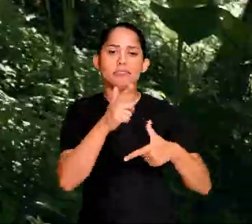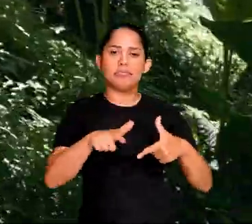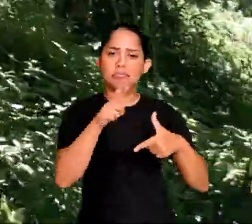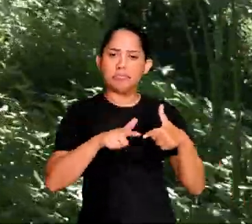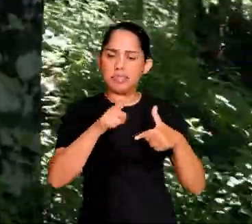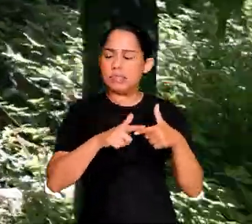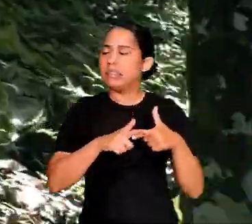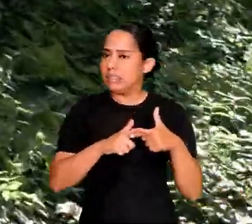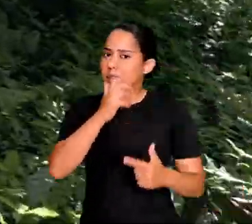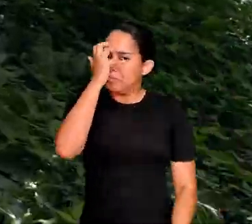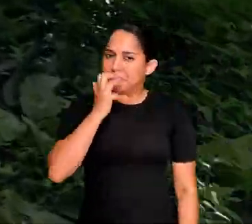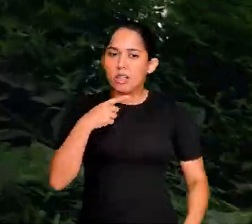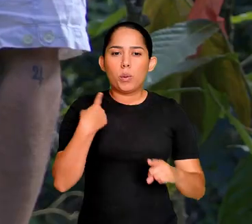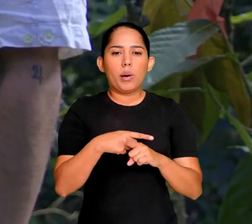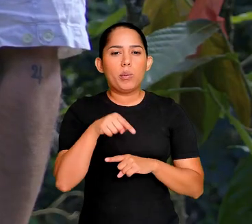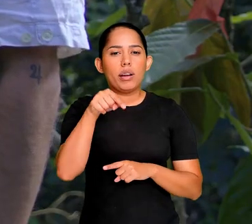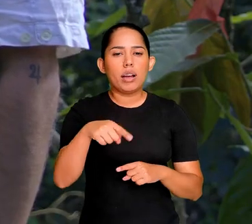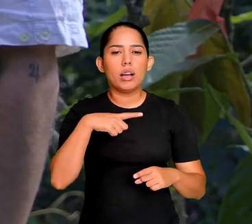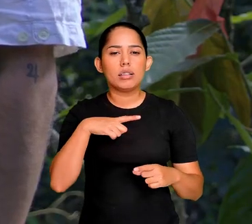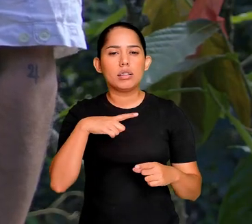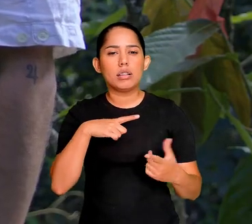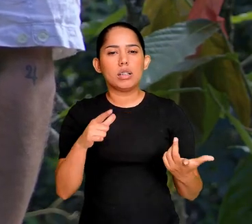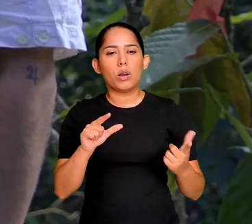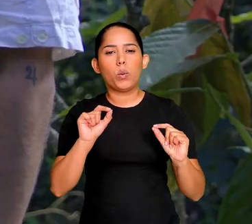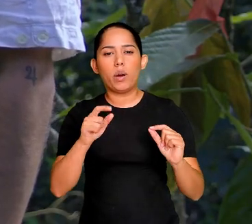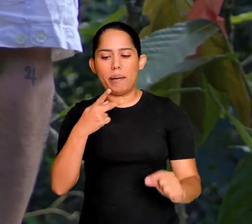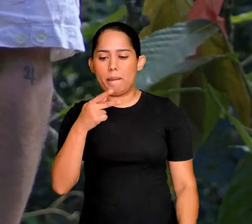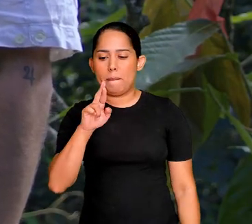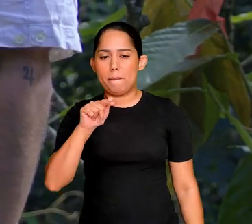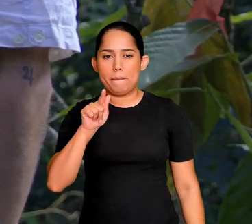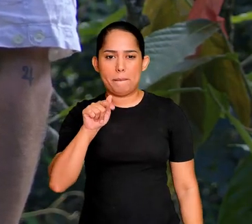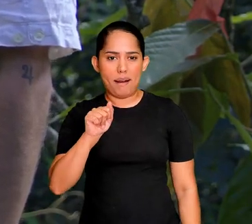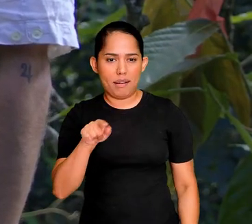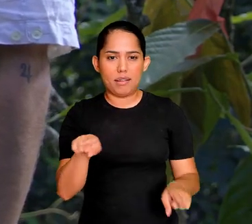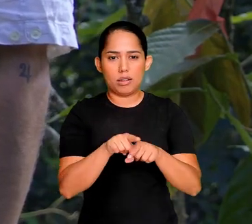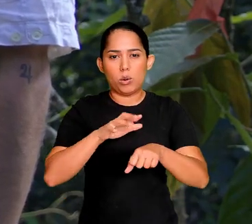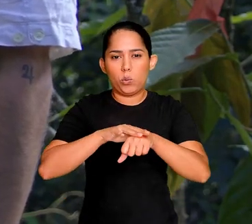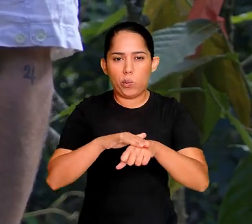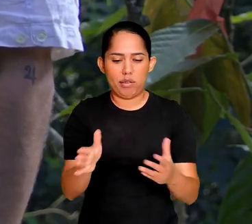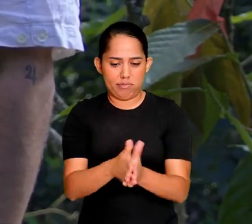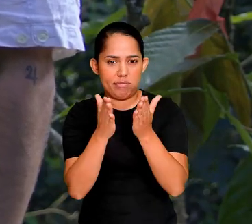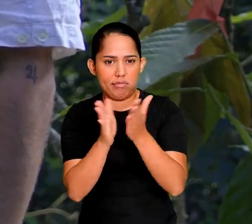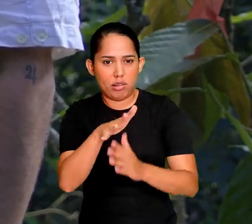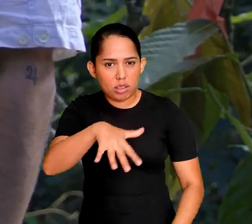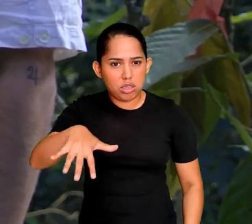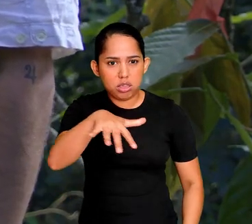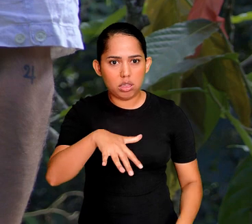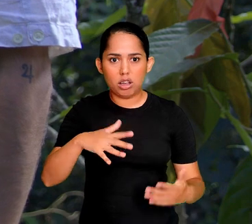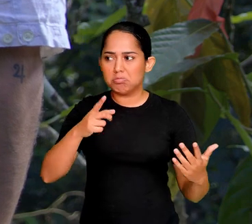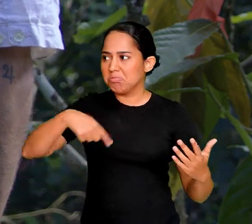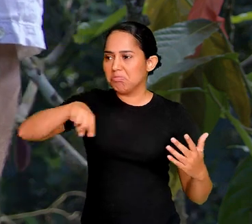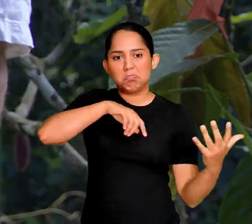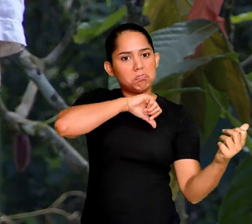um problema ambiental muito grave, porque é uma região que dá muitas pragas e doenças. Então era muito da pobreza. E